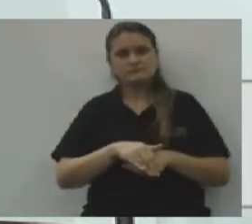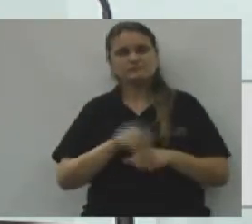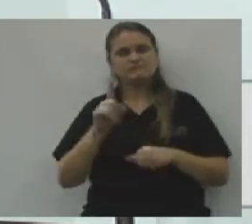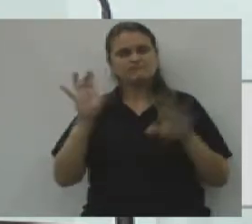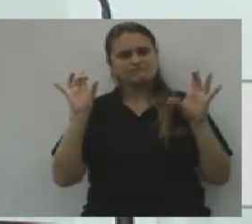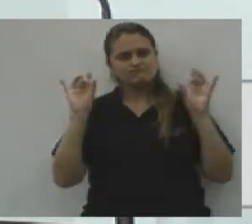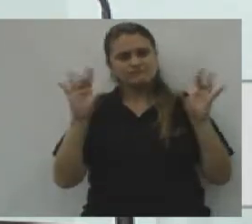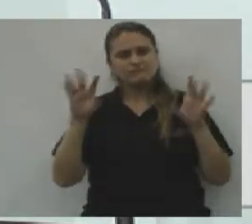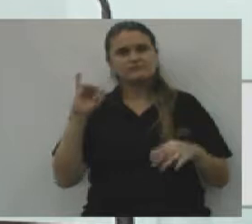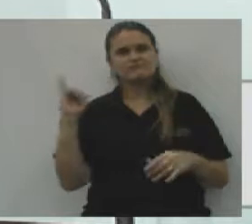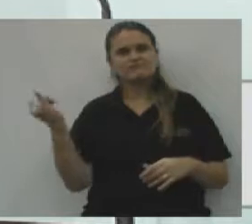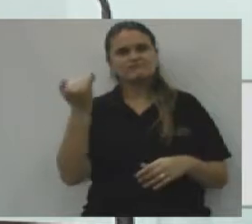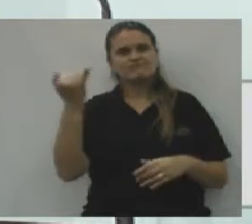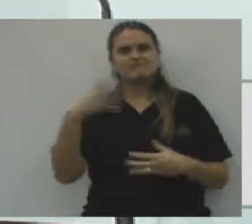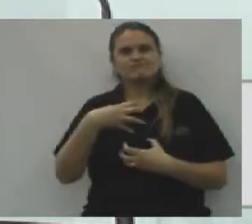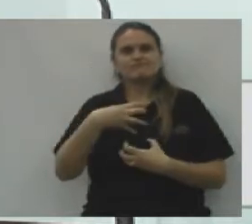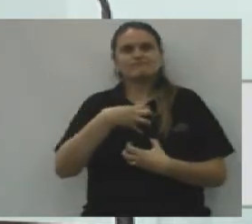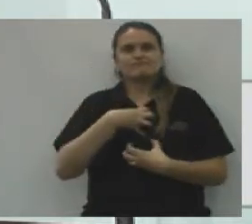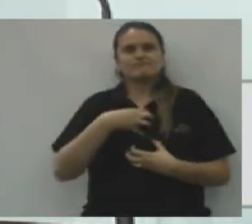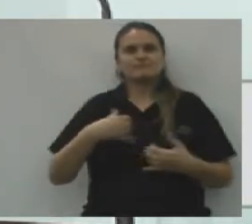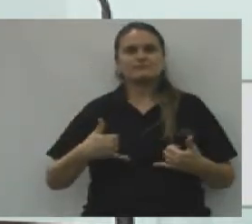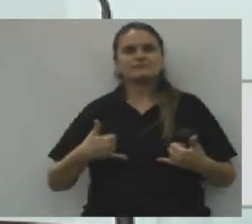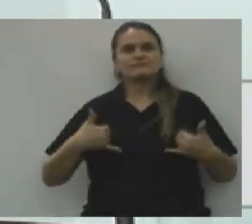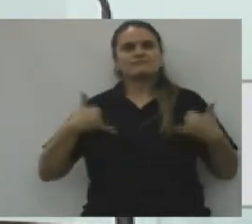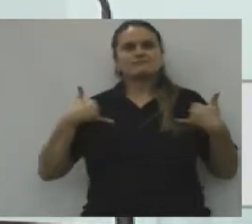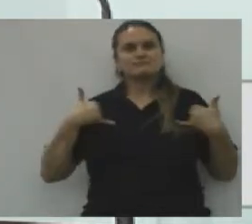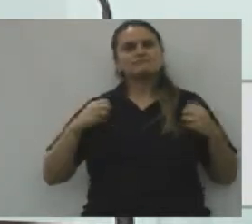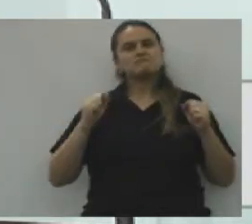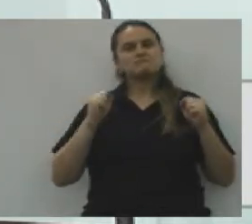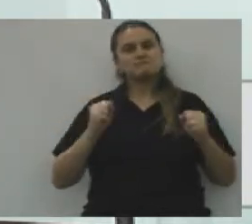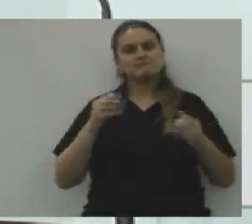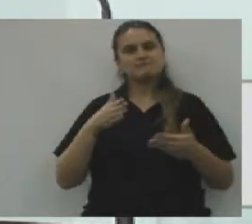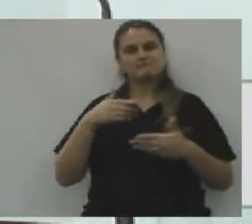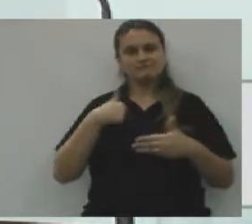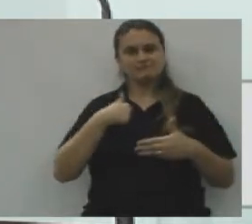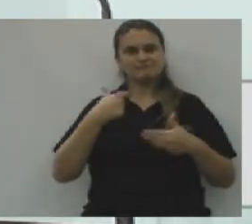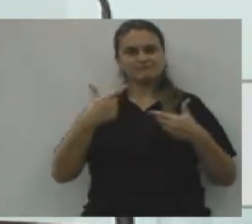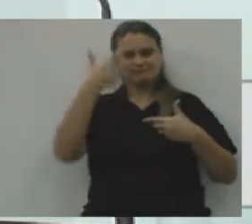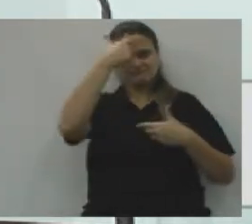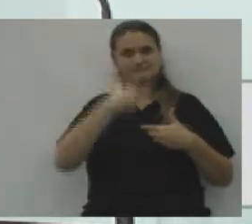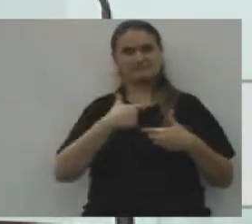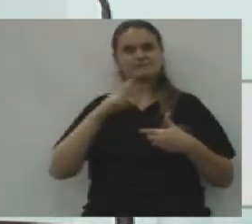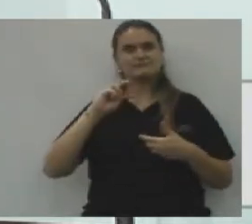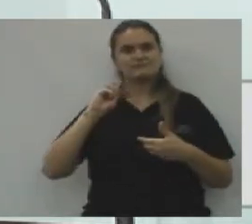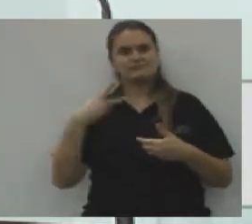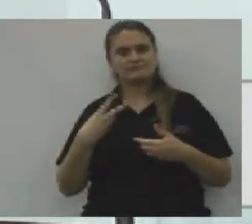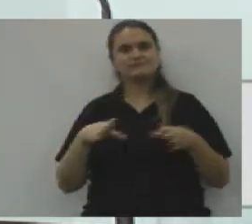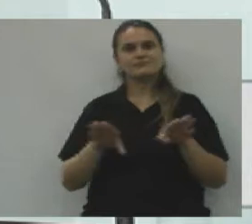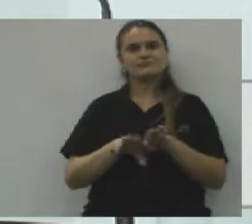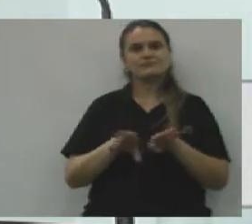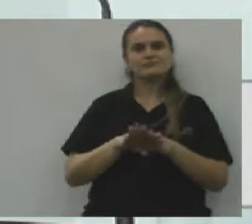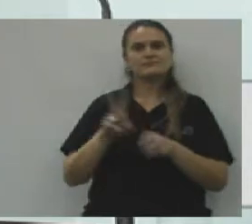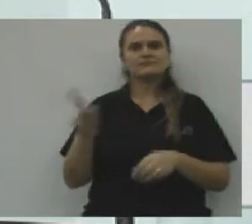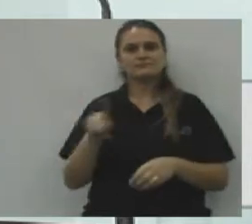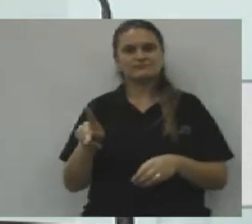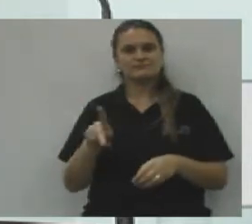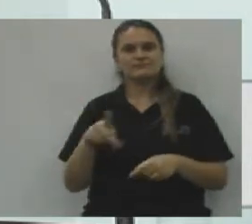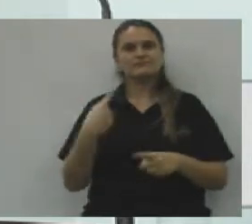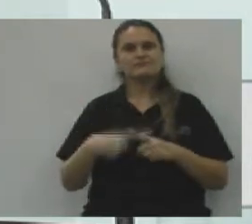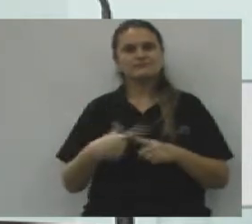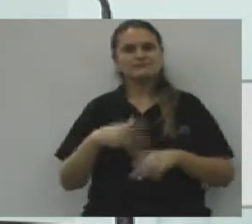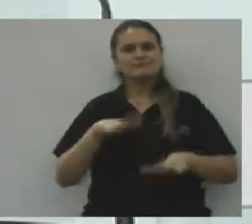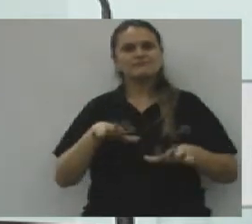momento realmente que me sinto honrado de poder ser vereador e professor. Porque